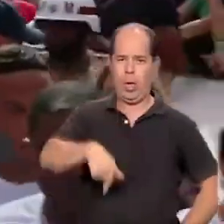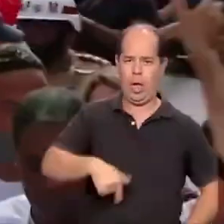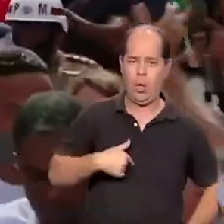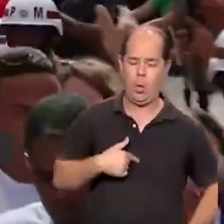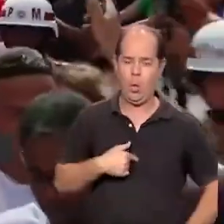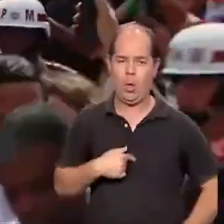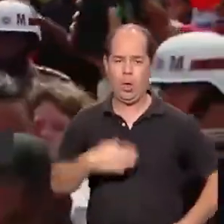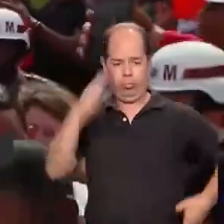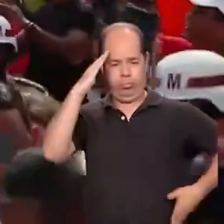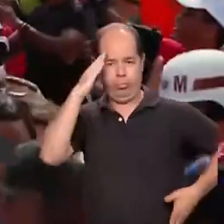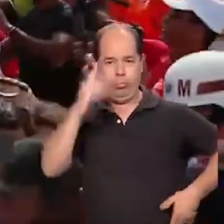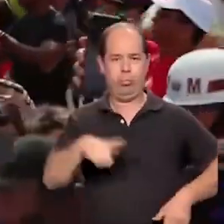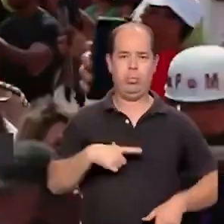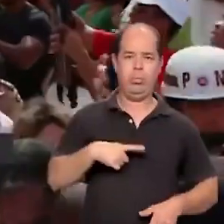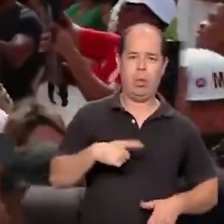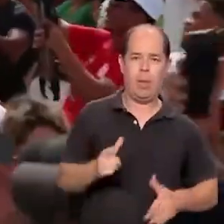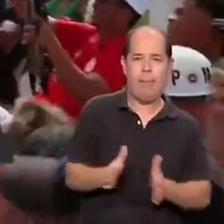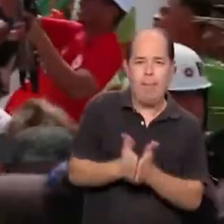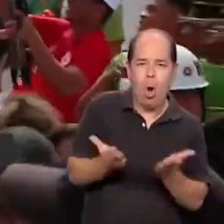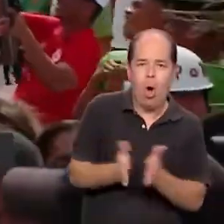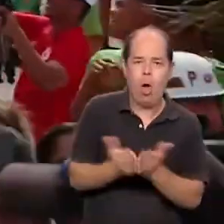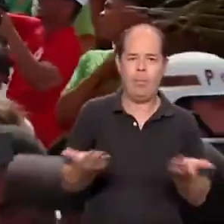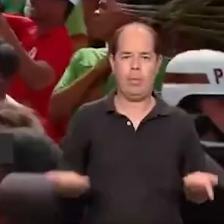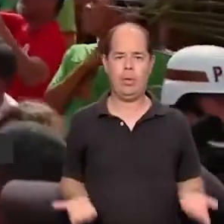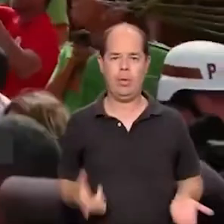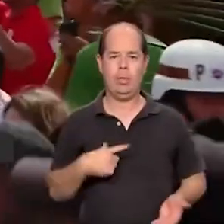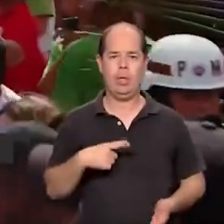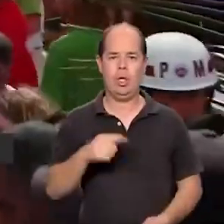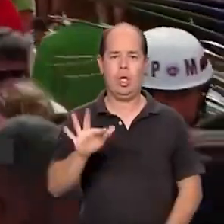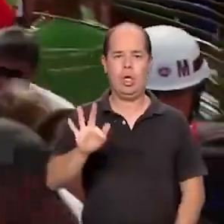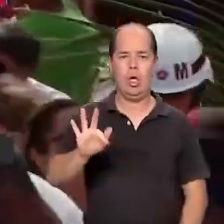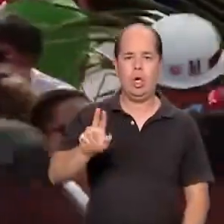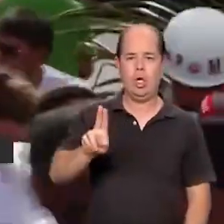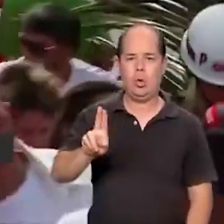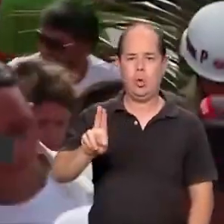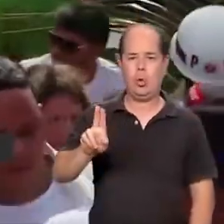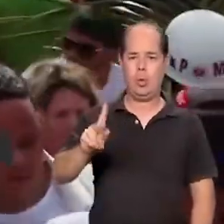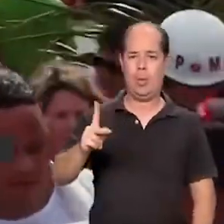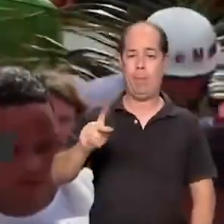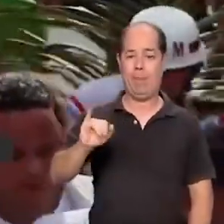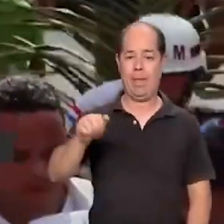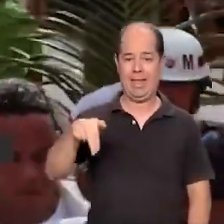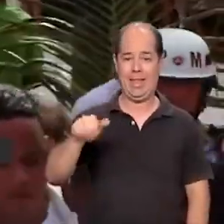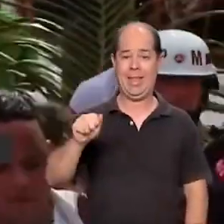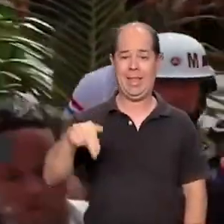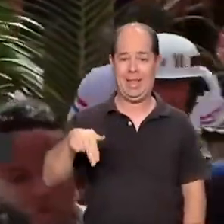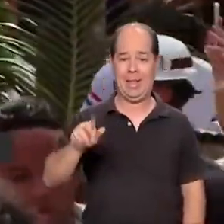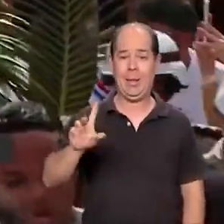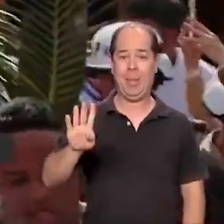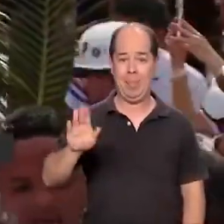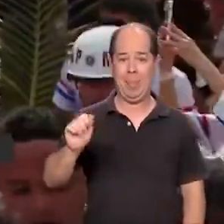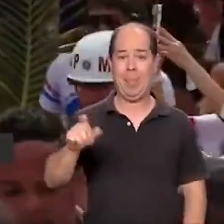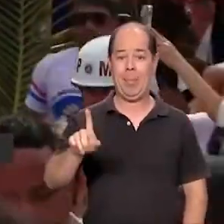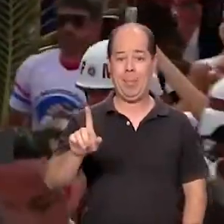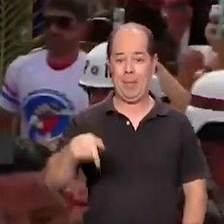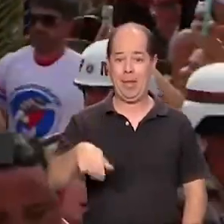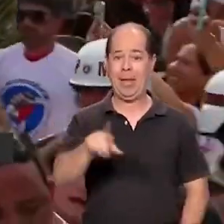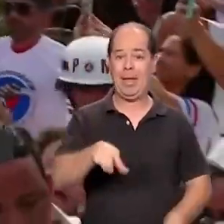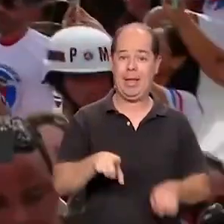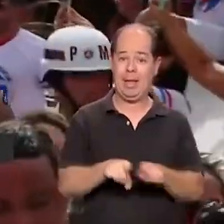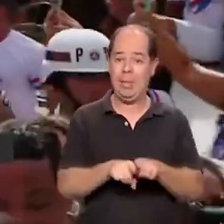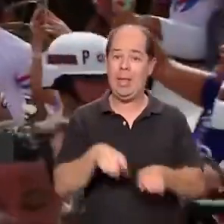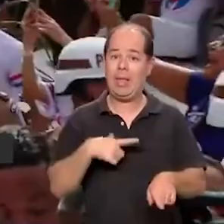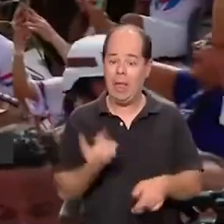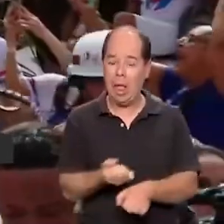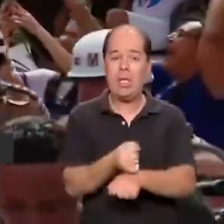brancos pobres, tupinambás, negros libertos e pessoas